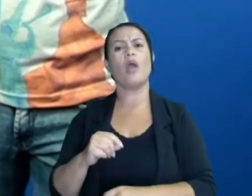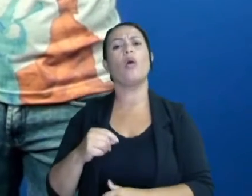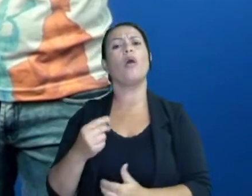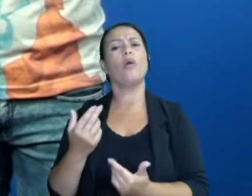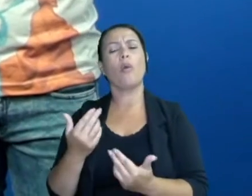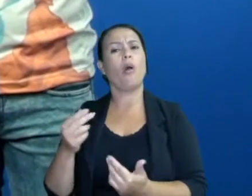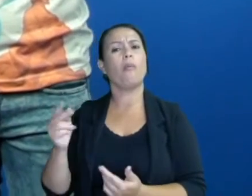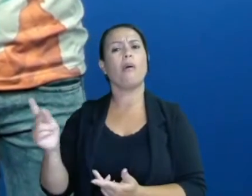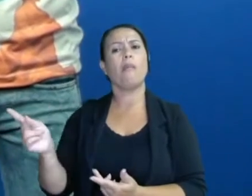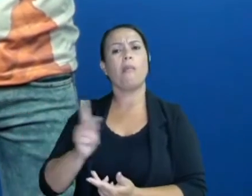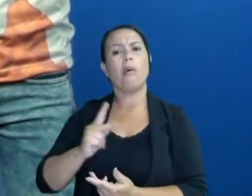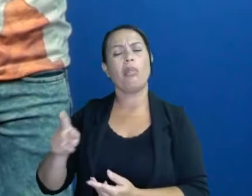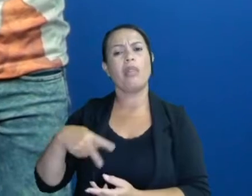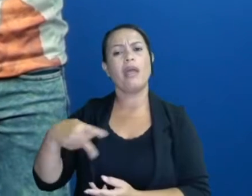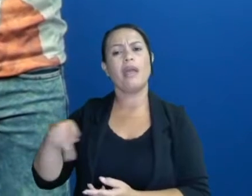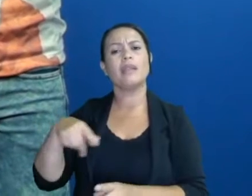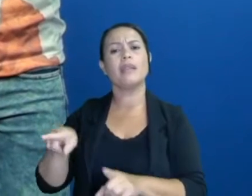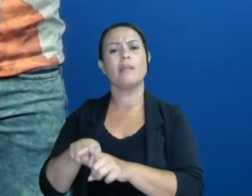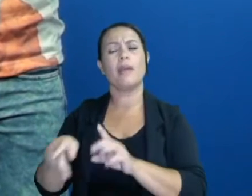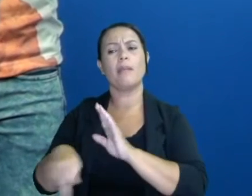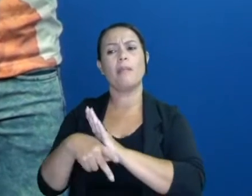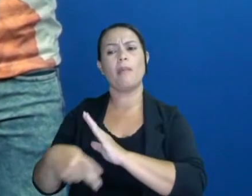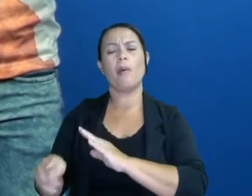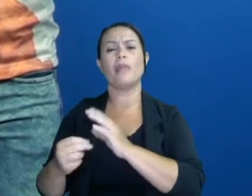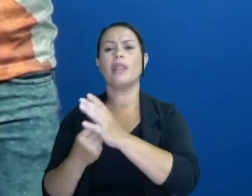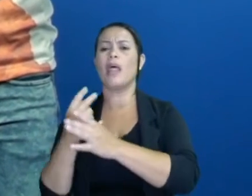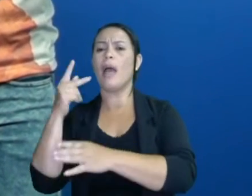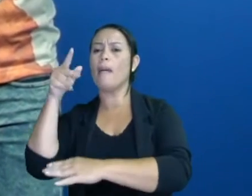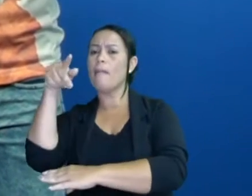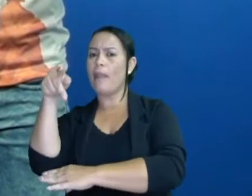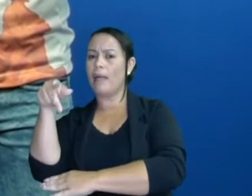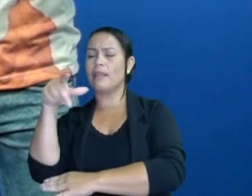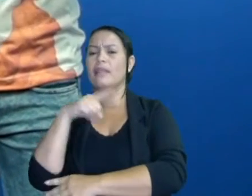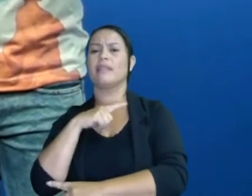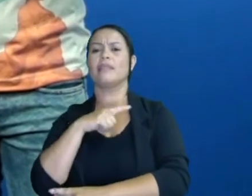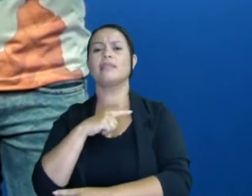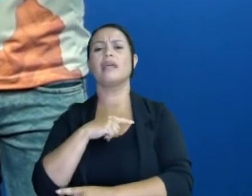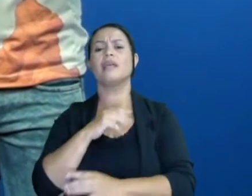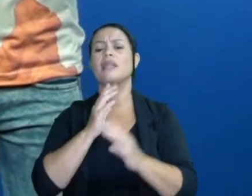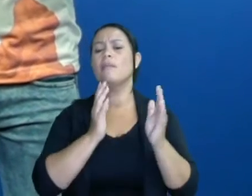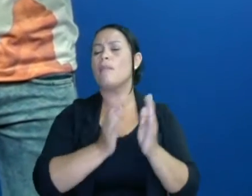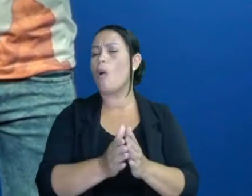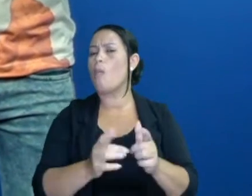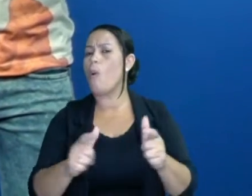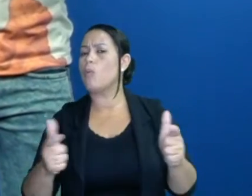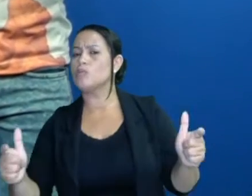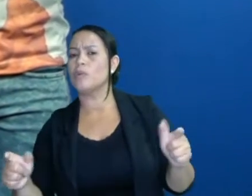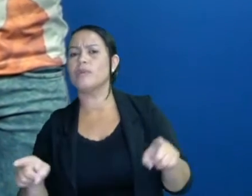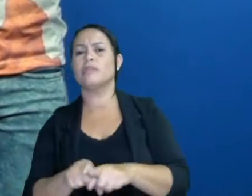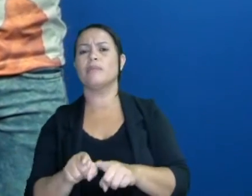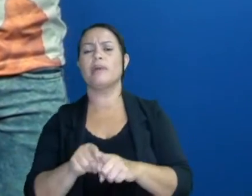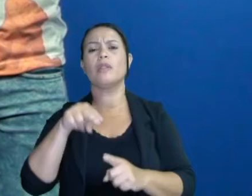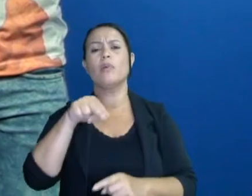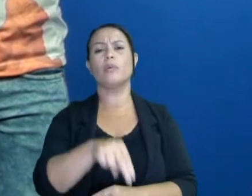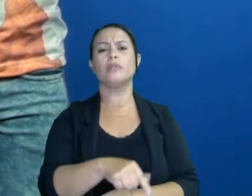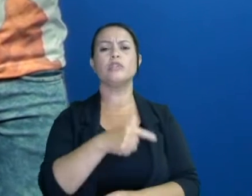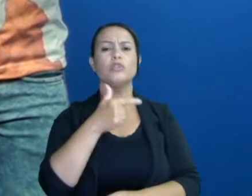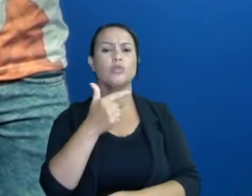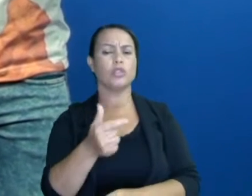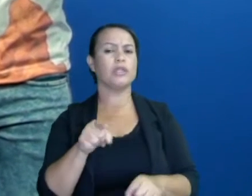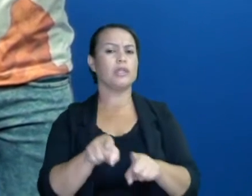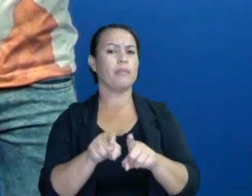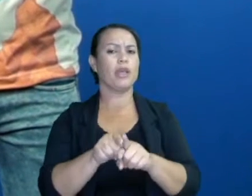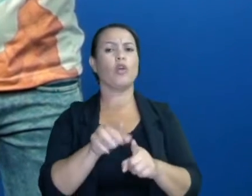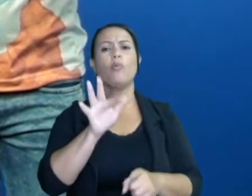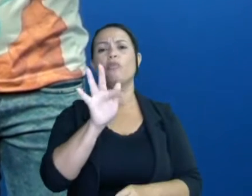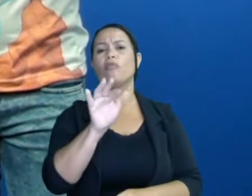macronutriente, ou seja, nutriente que a planta necessita em grandes proporções, tanto o nitrogênio como o fósforo